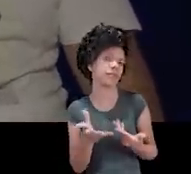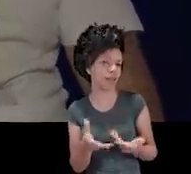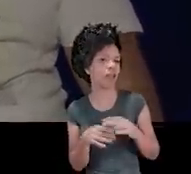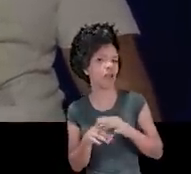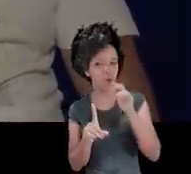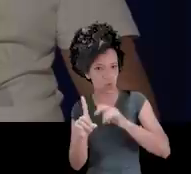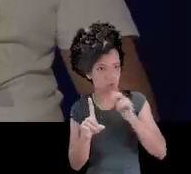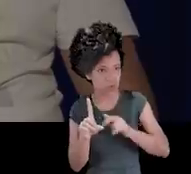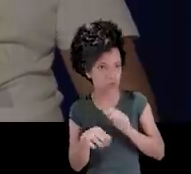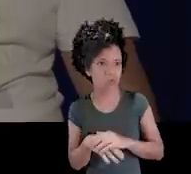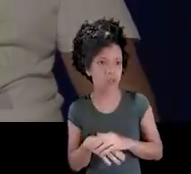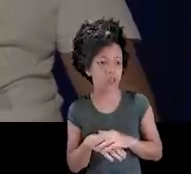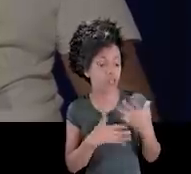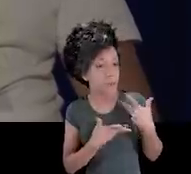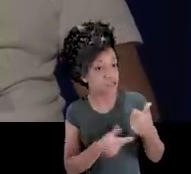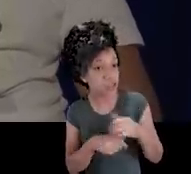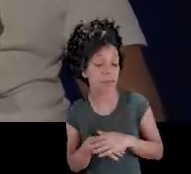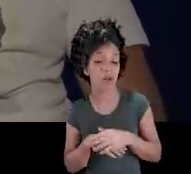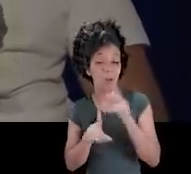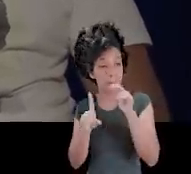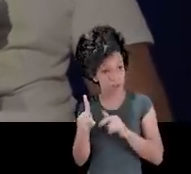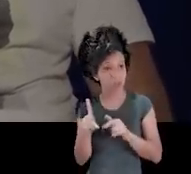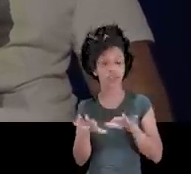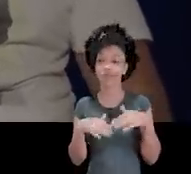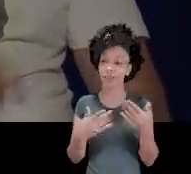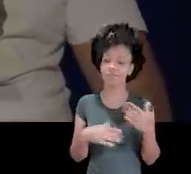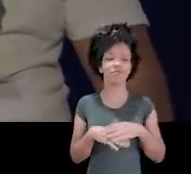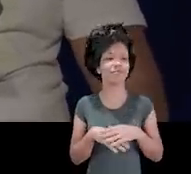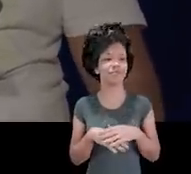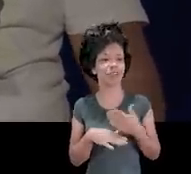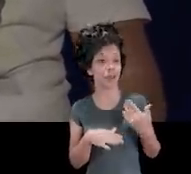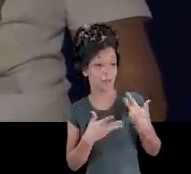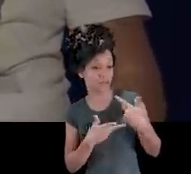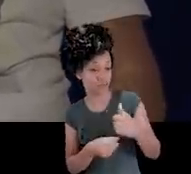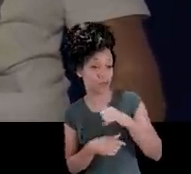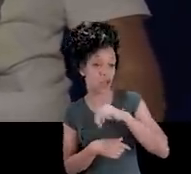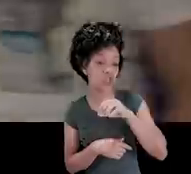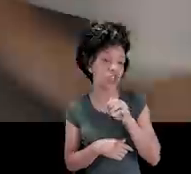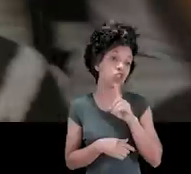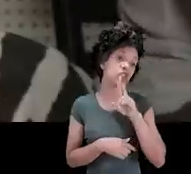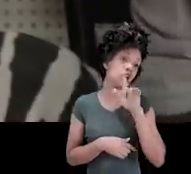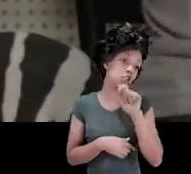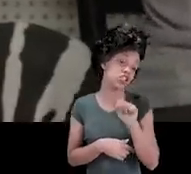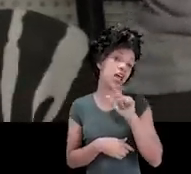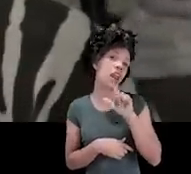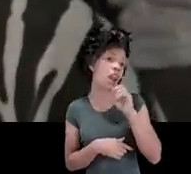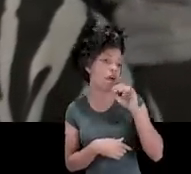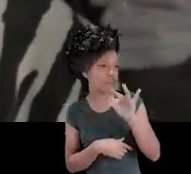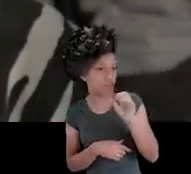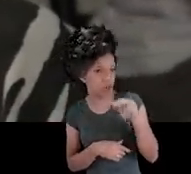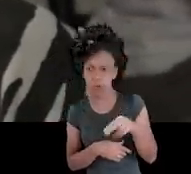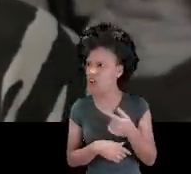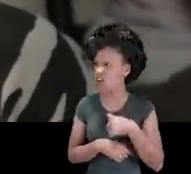os seus ícones, né? Então me chamaram para fazer um personagem, e aí me chamaram para fazer o personagem Jorge Lafon. E eu disse, não vou, minha